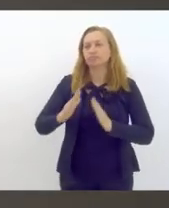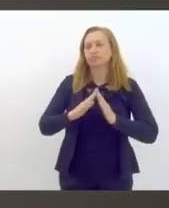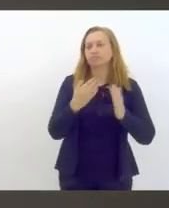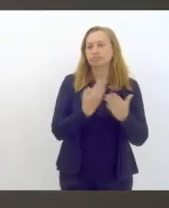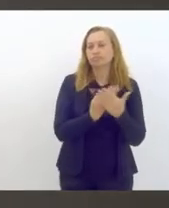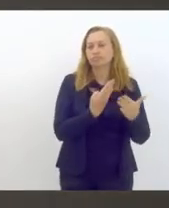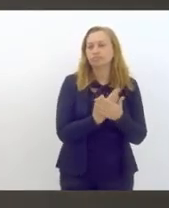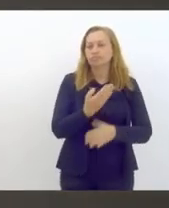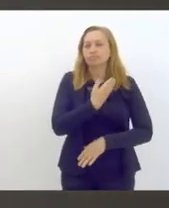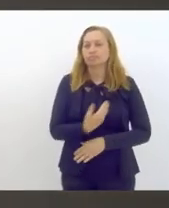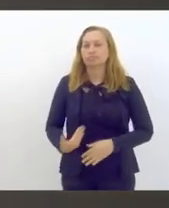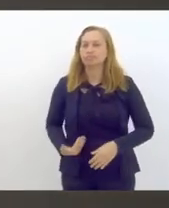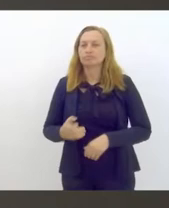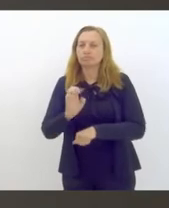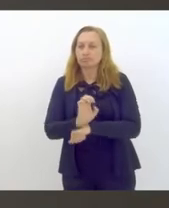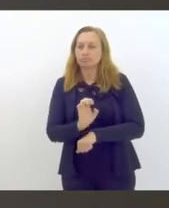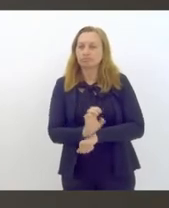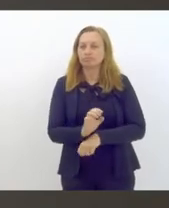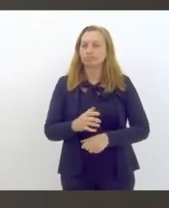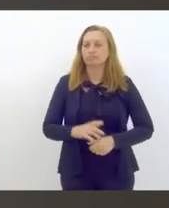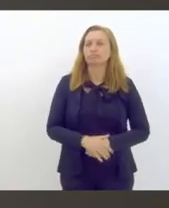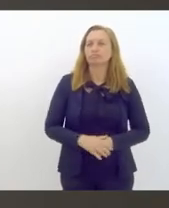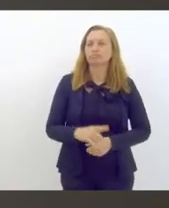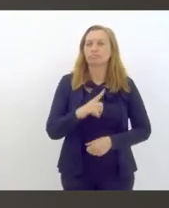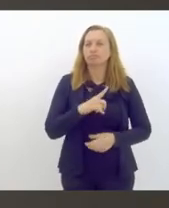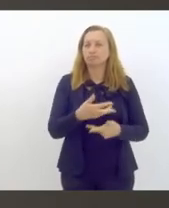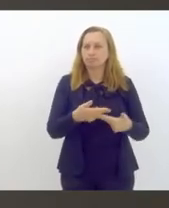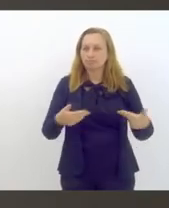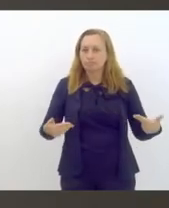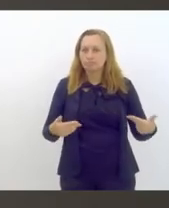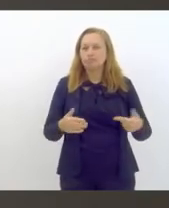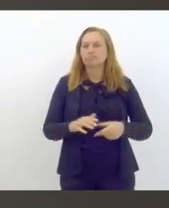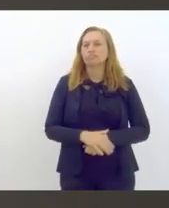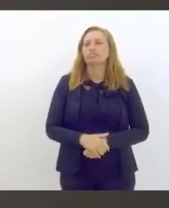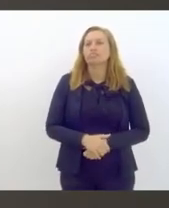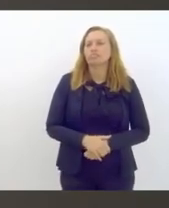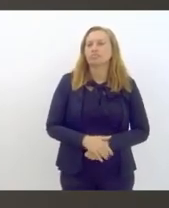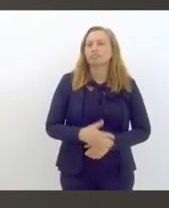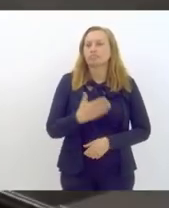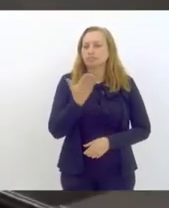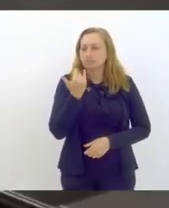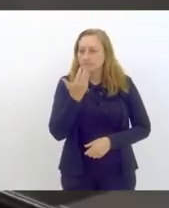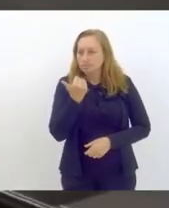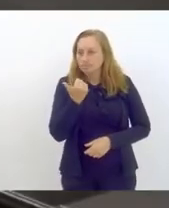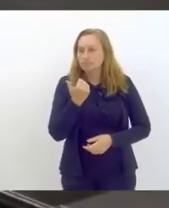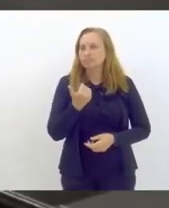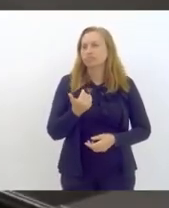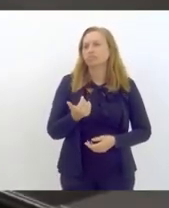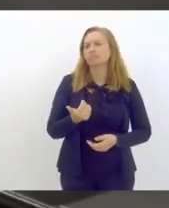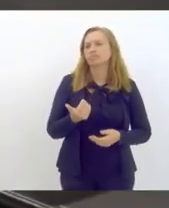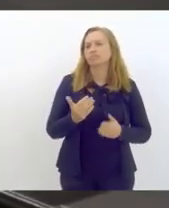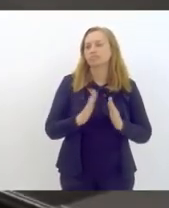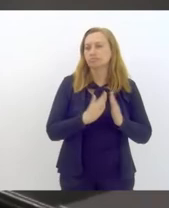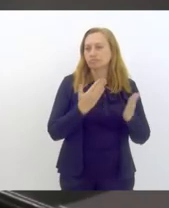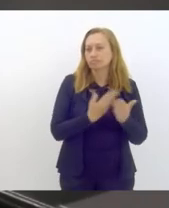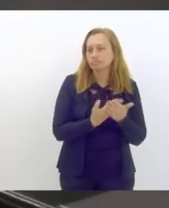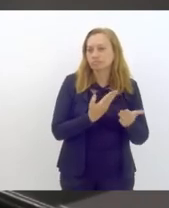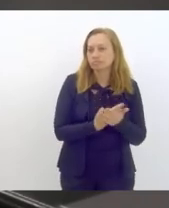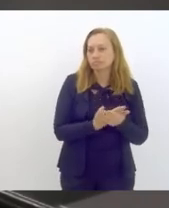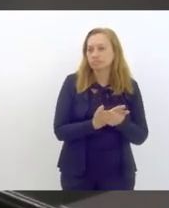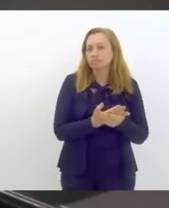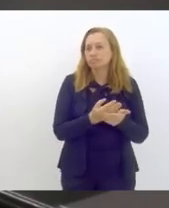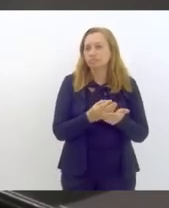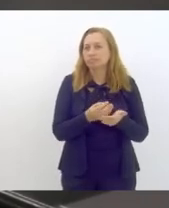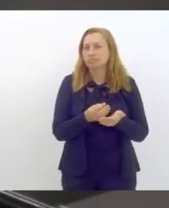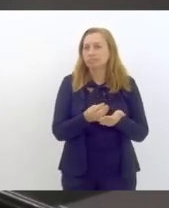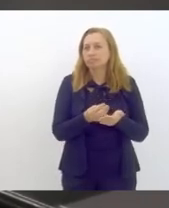que a gente tem bastante merenda, né, na escola, e as sobras, os restos,